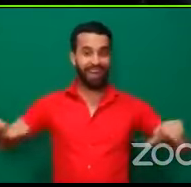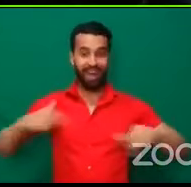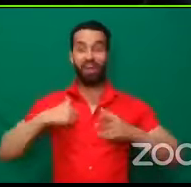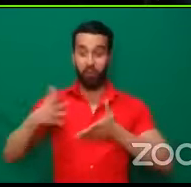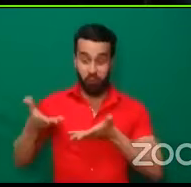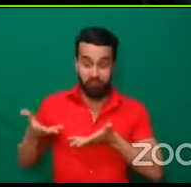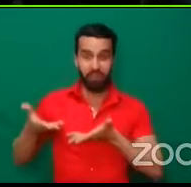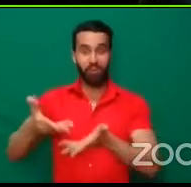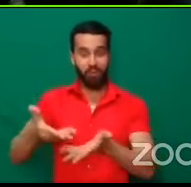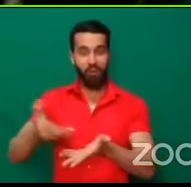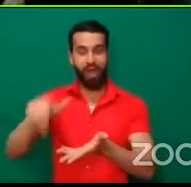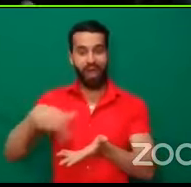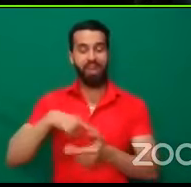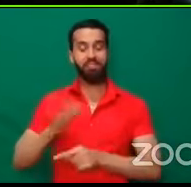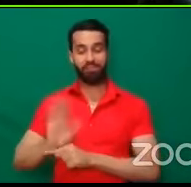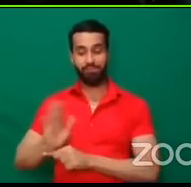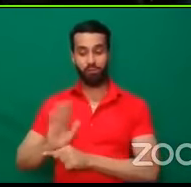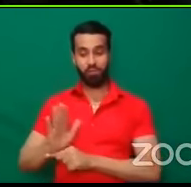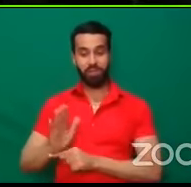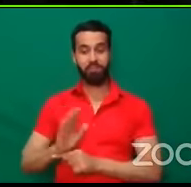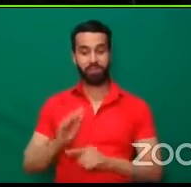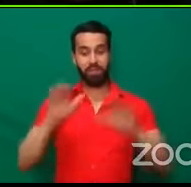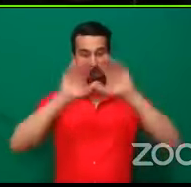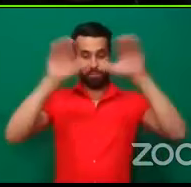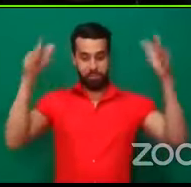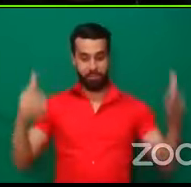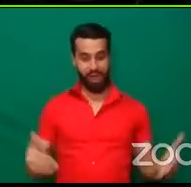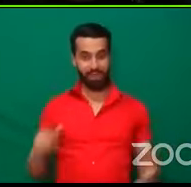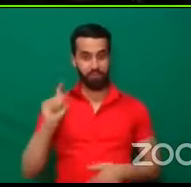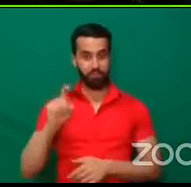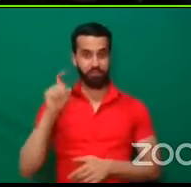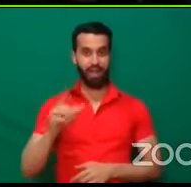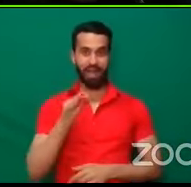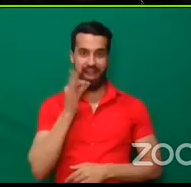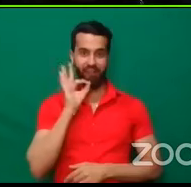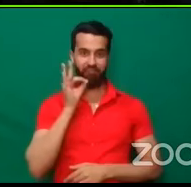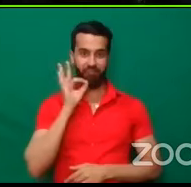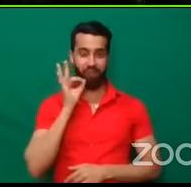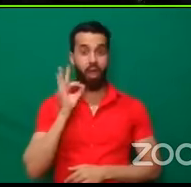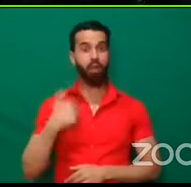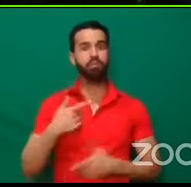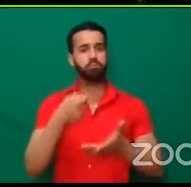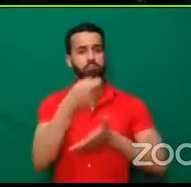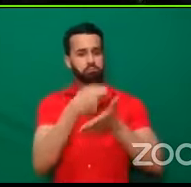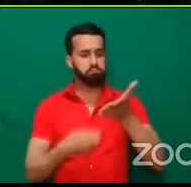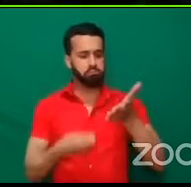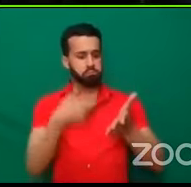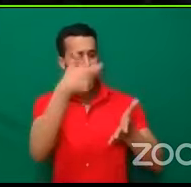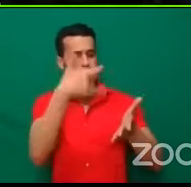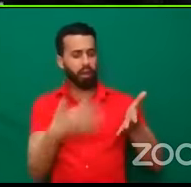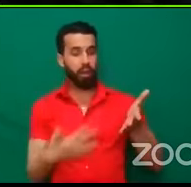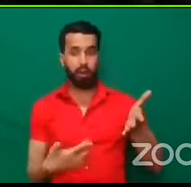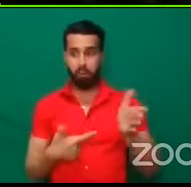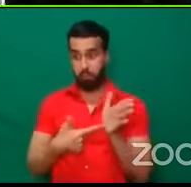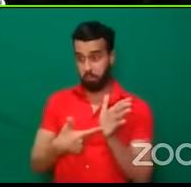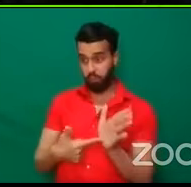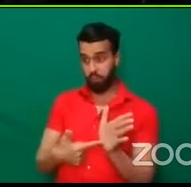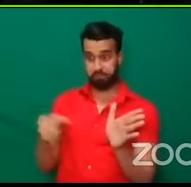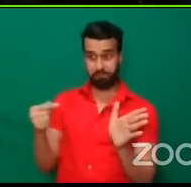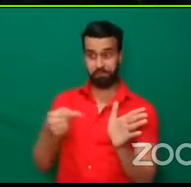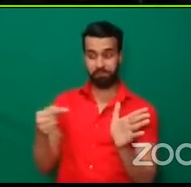eles para o Máquina de Café e falei sobre o roteiro, aí eles, bah,